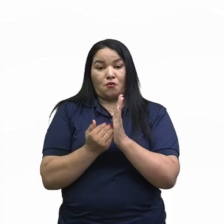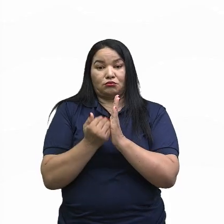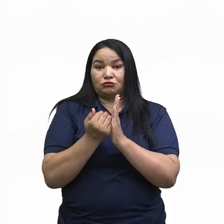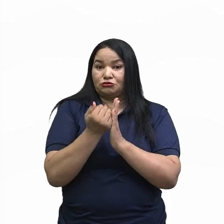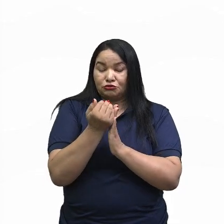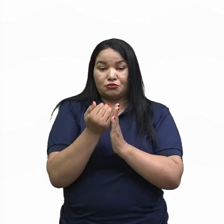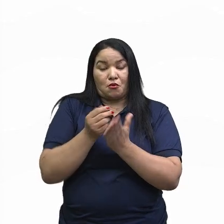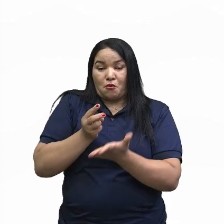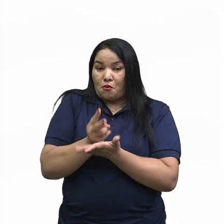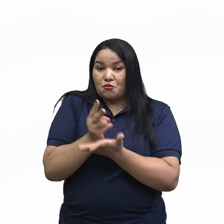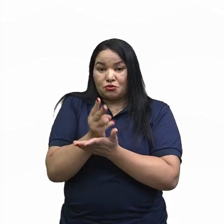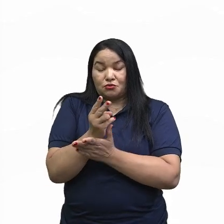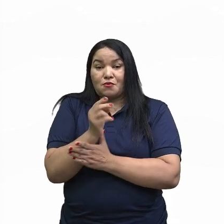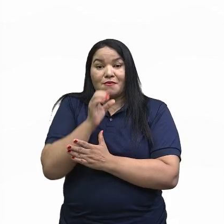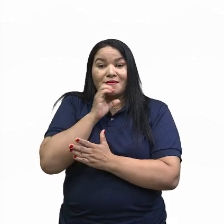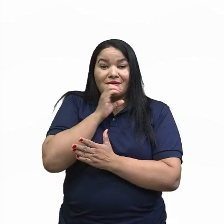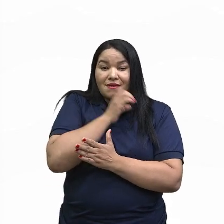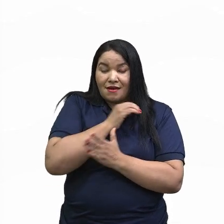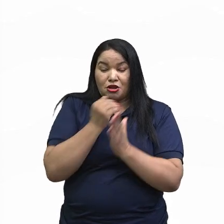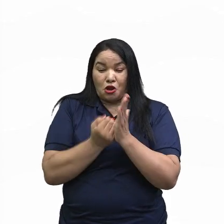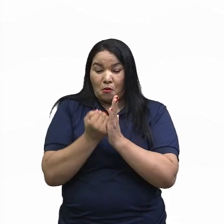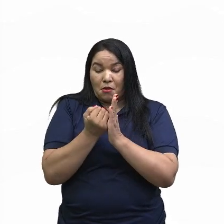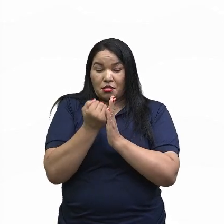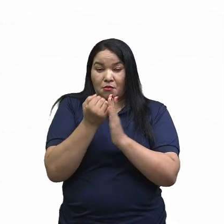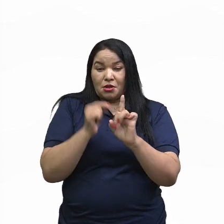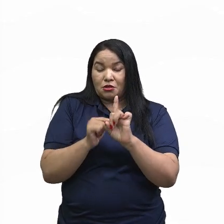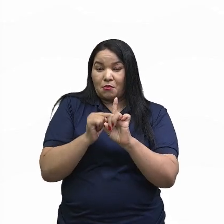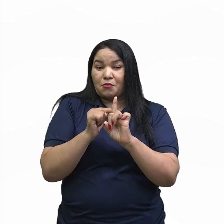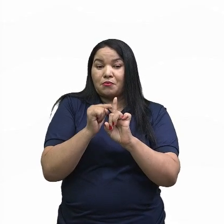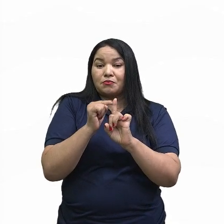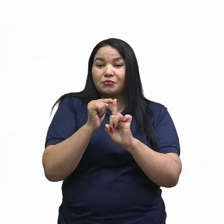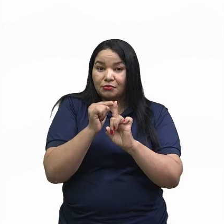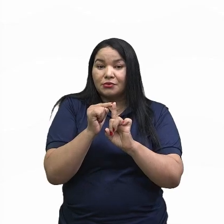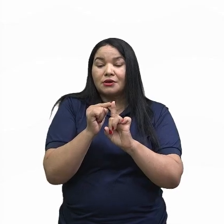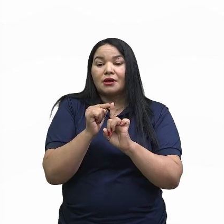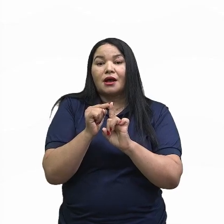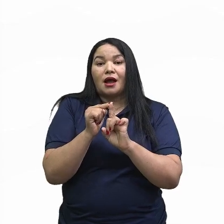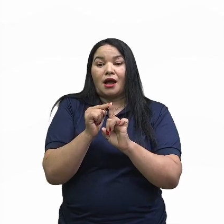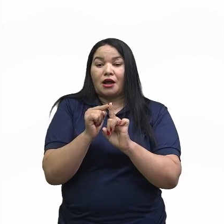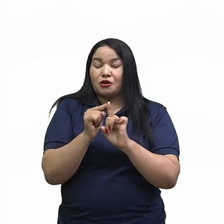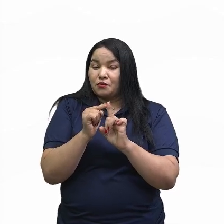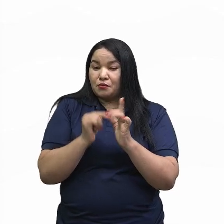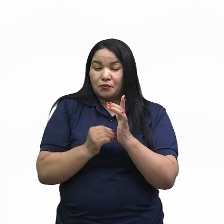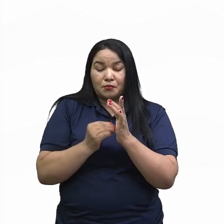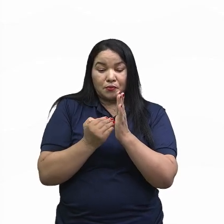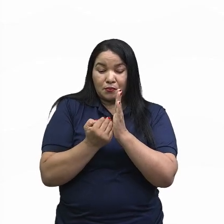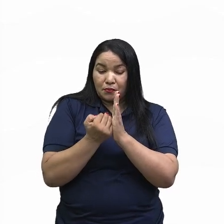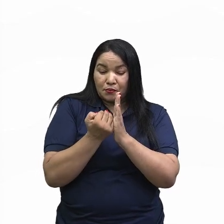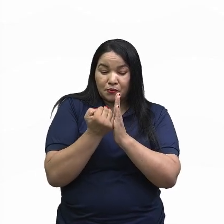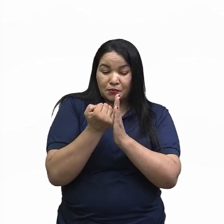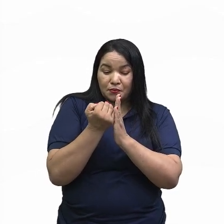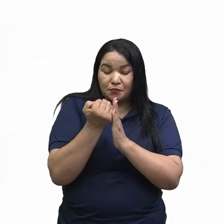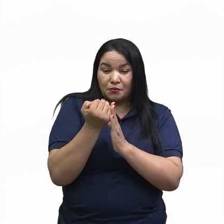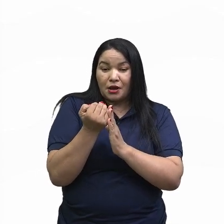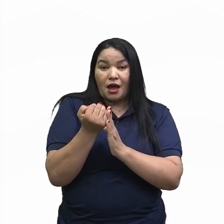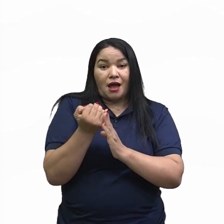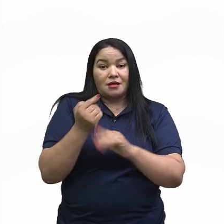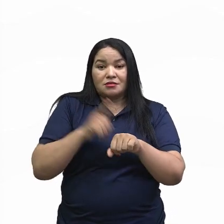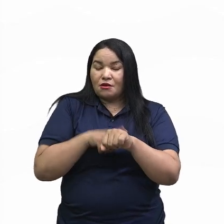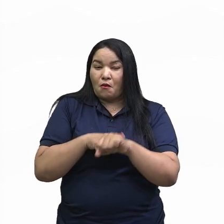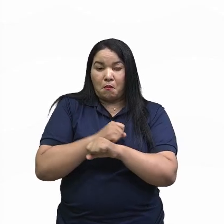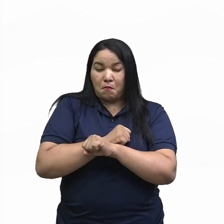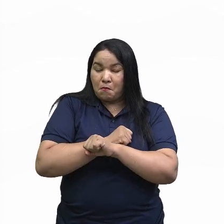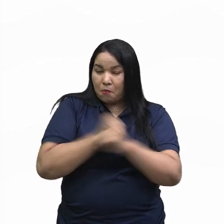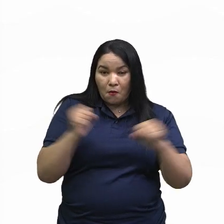vai, consequentemente, ali aquecer a um ponto que vai estourar. 3